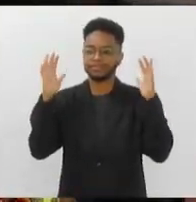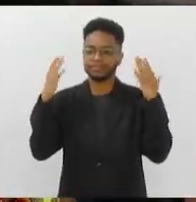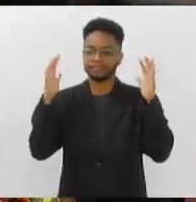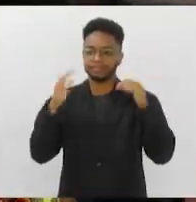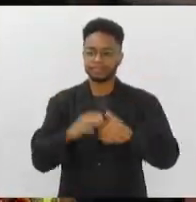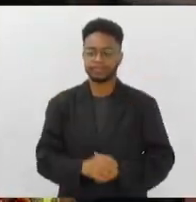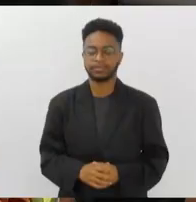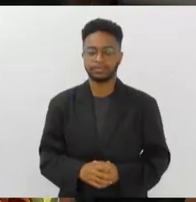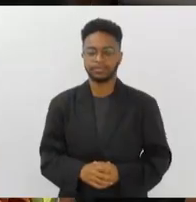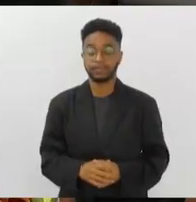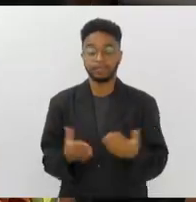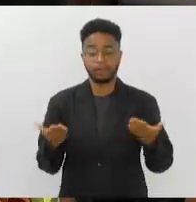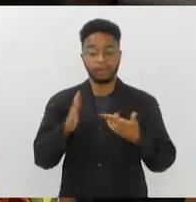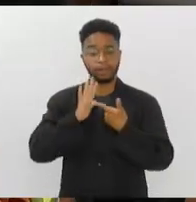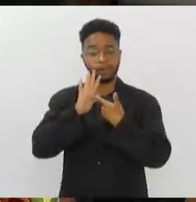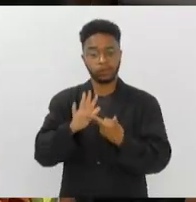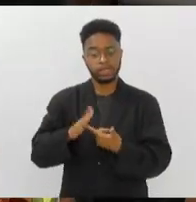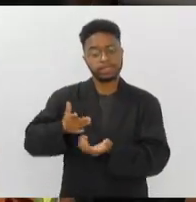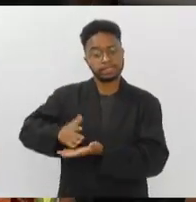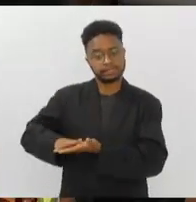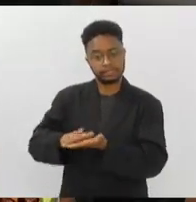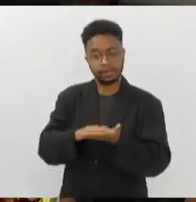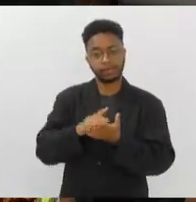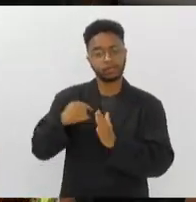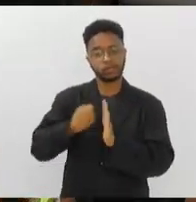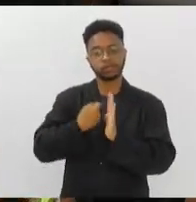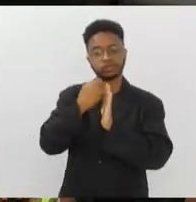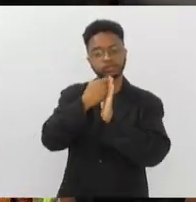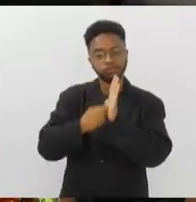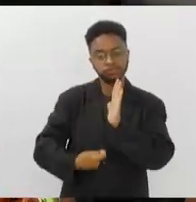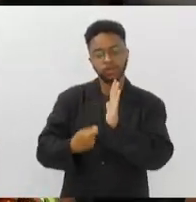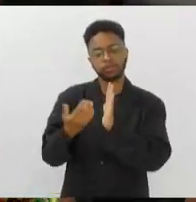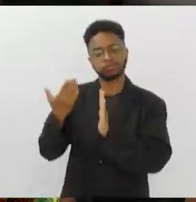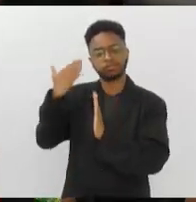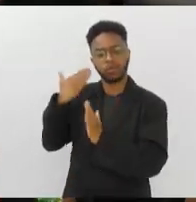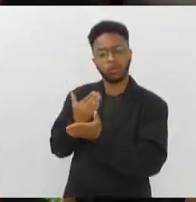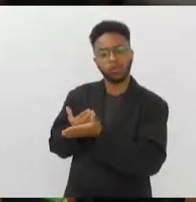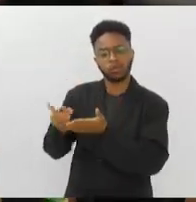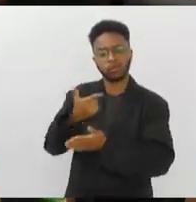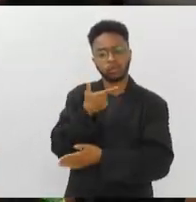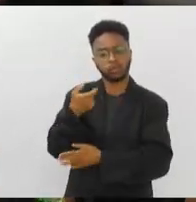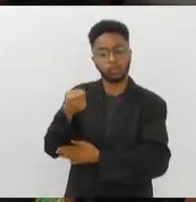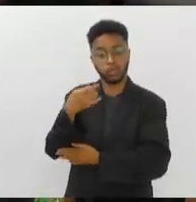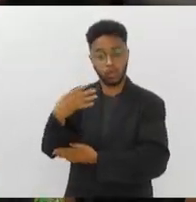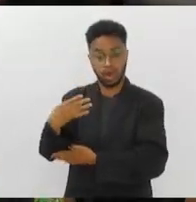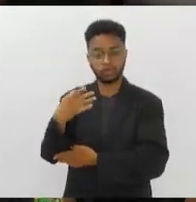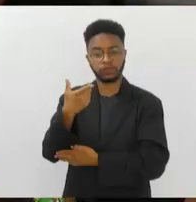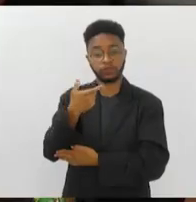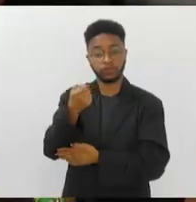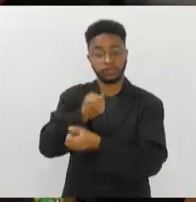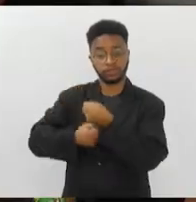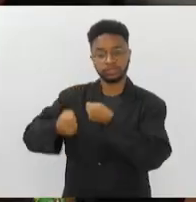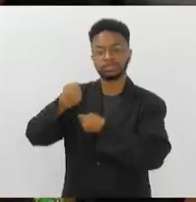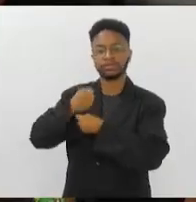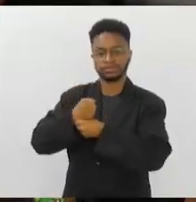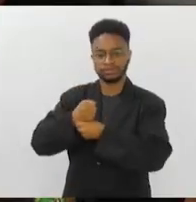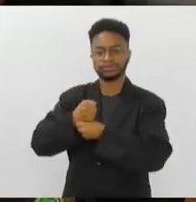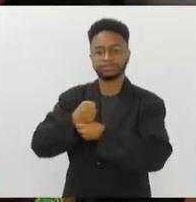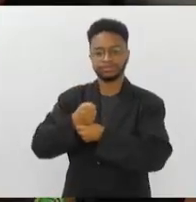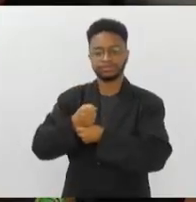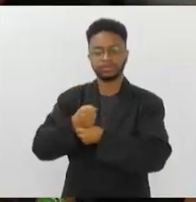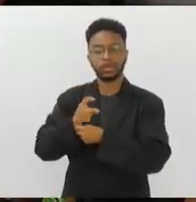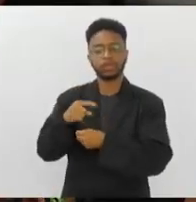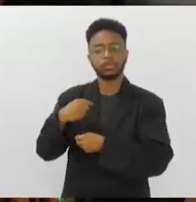Esses foram sambas compostos quando tudo começou, 2004, tudo começou. 20 anos atrás, da